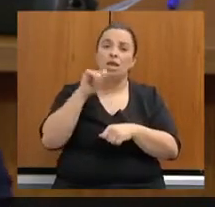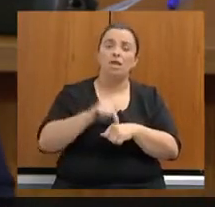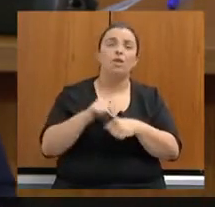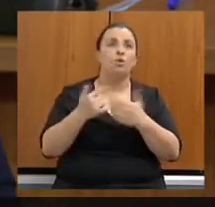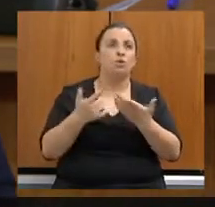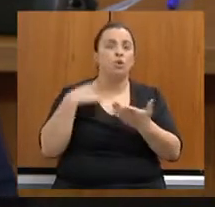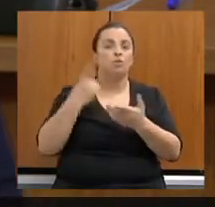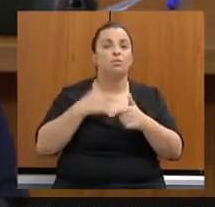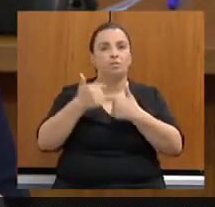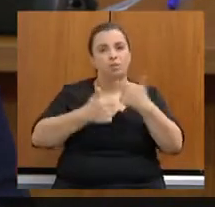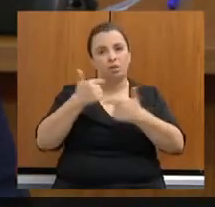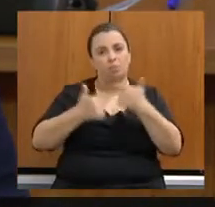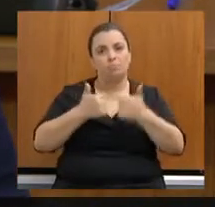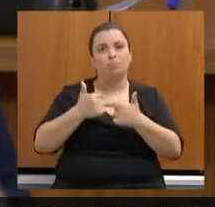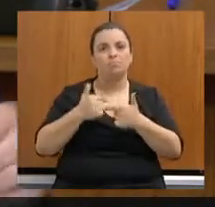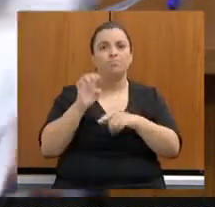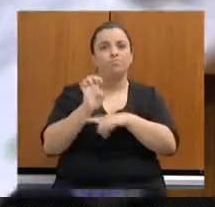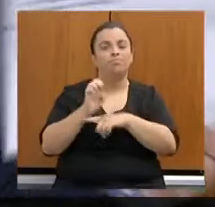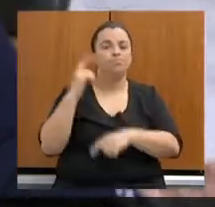trabalho no estado